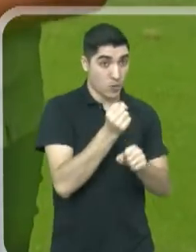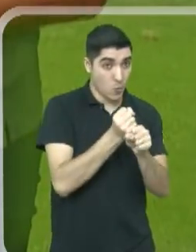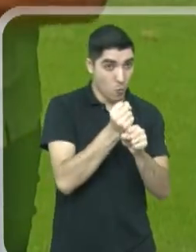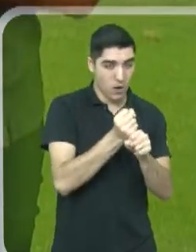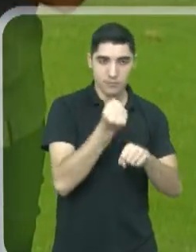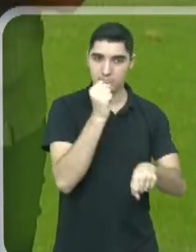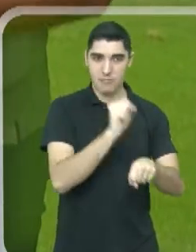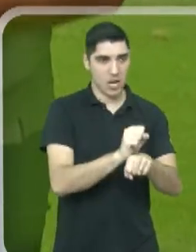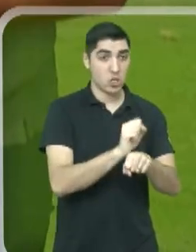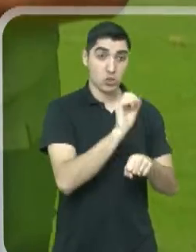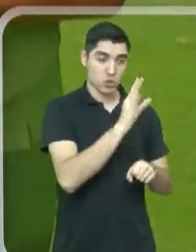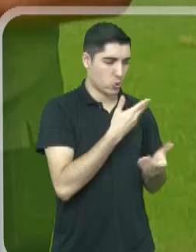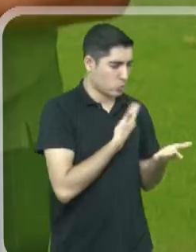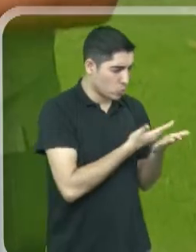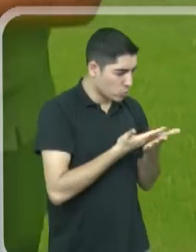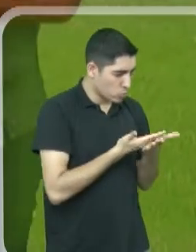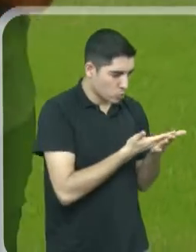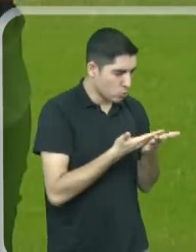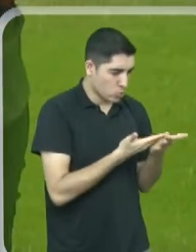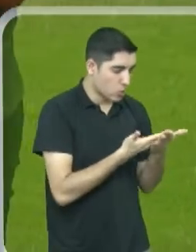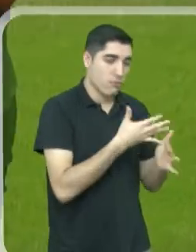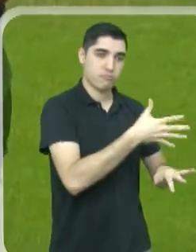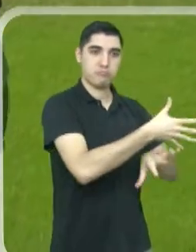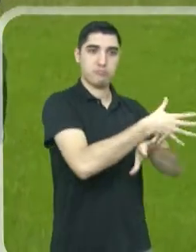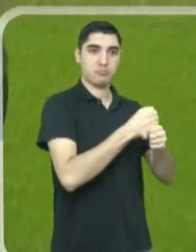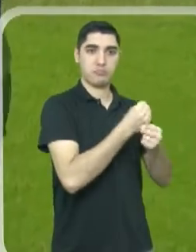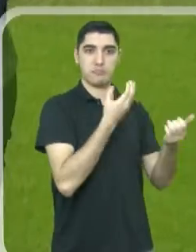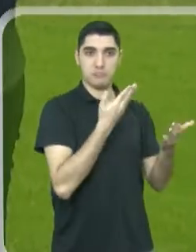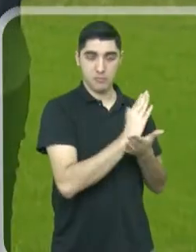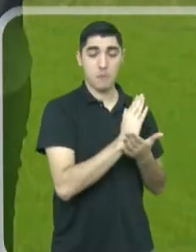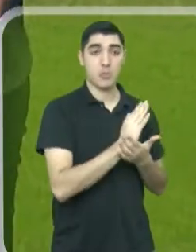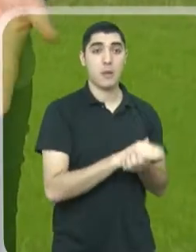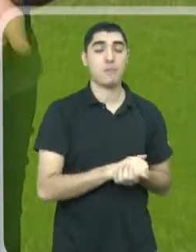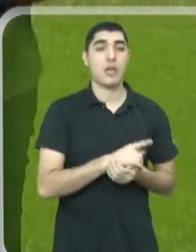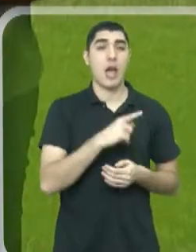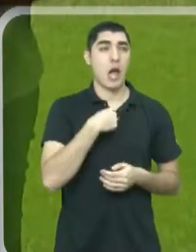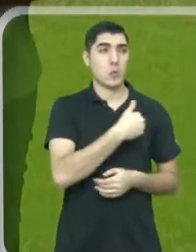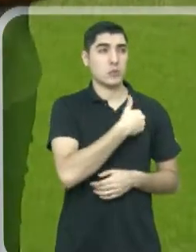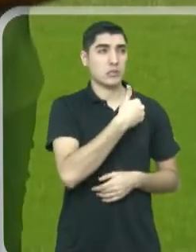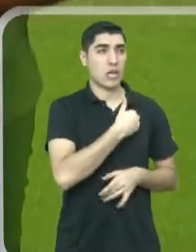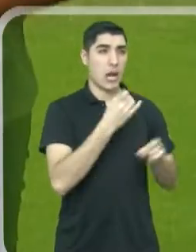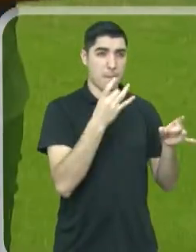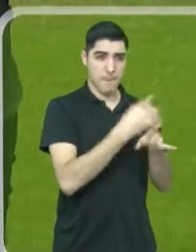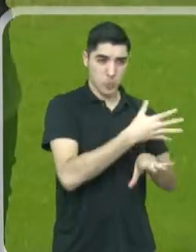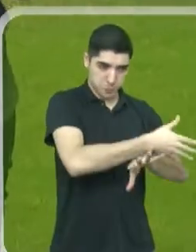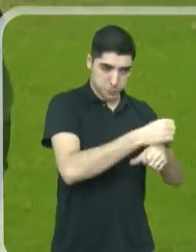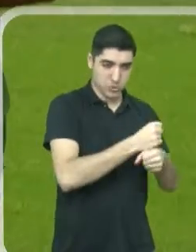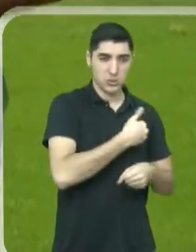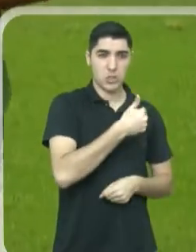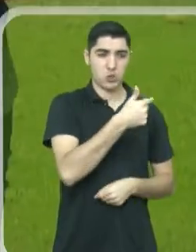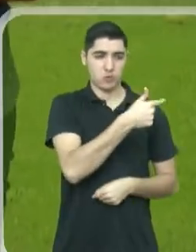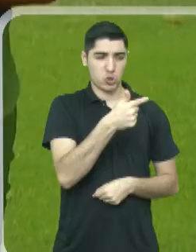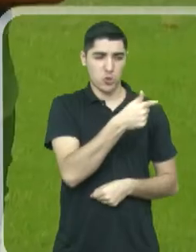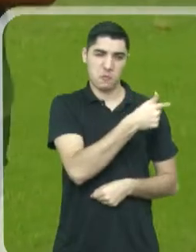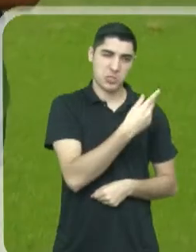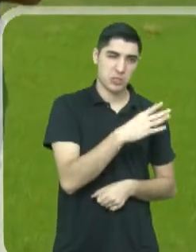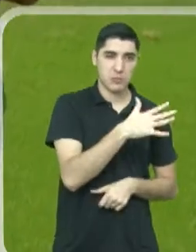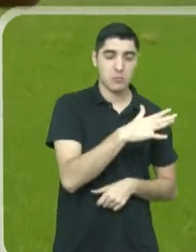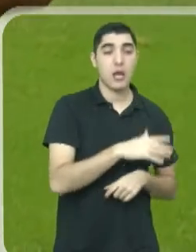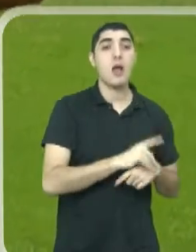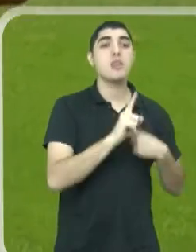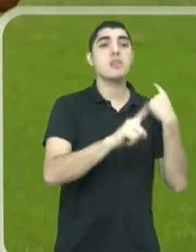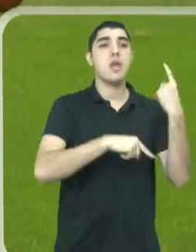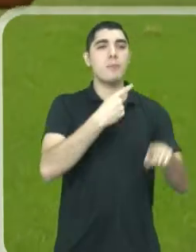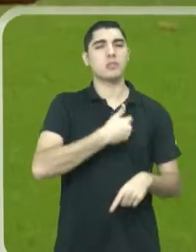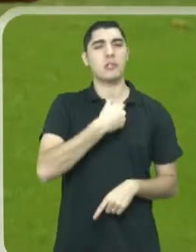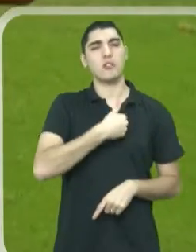Somente estudando, me formei. Lá entrei com 18 para 19, saí com 22 para 23. E aí com 22 para 23 anos que eu